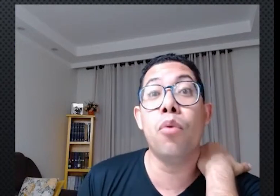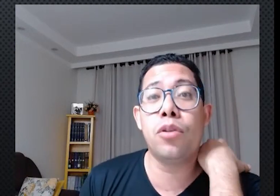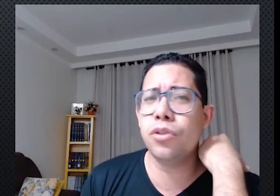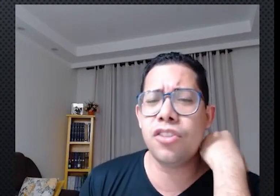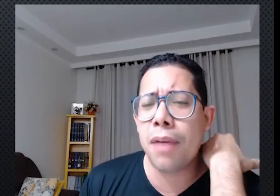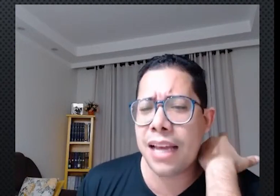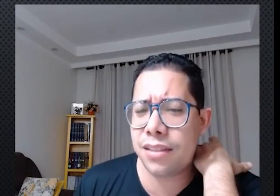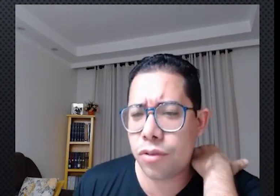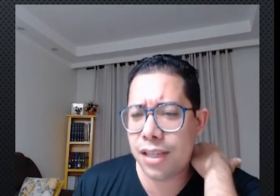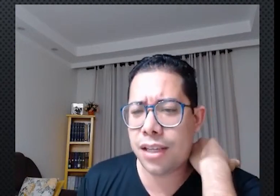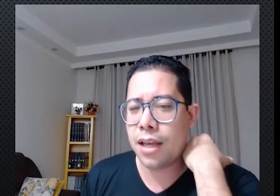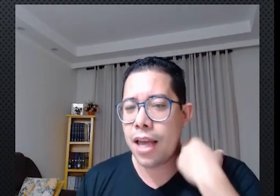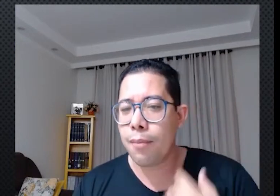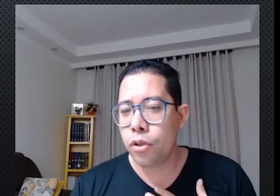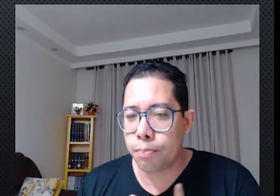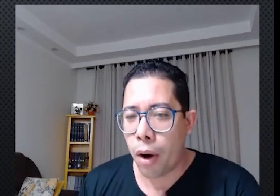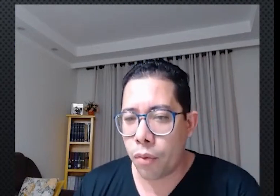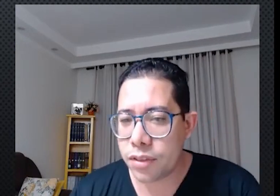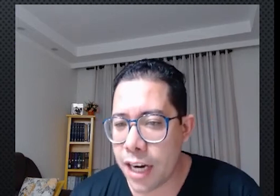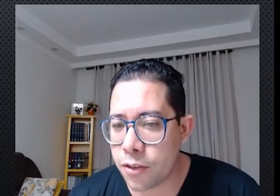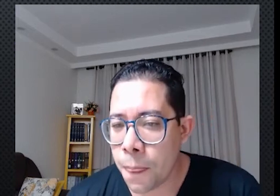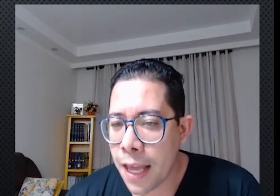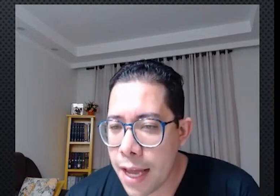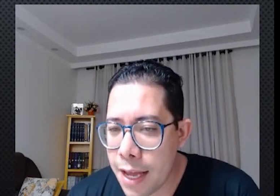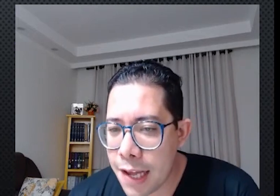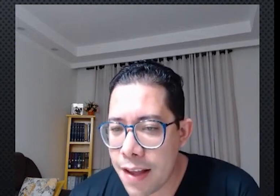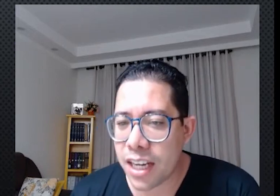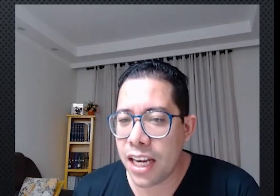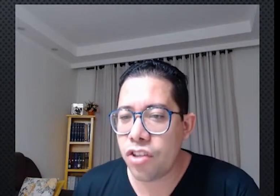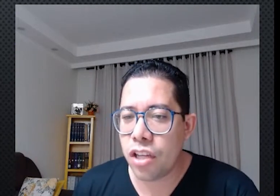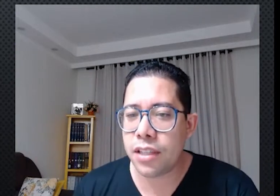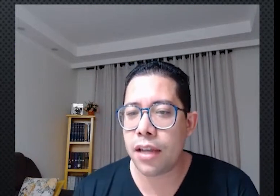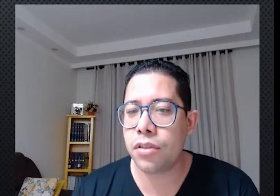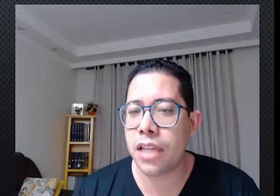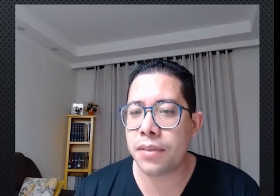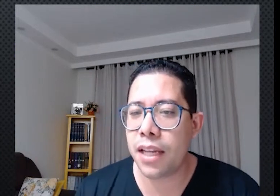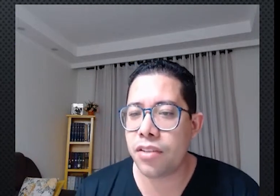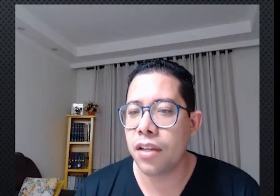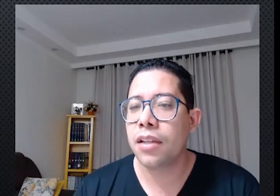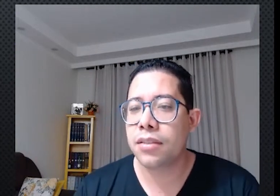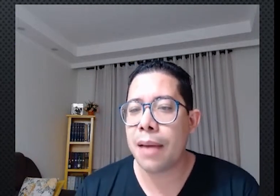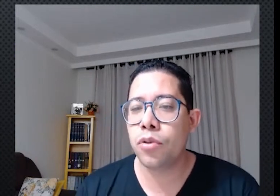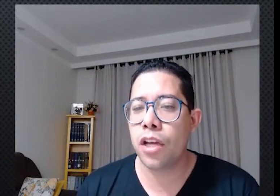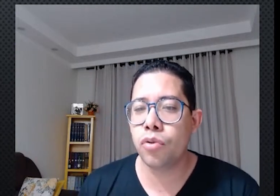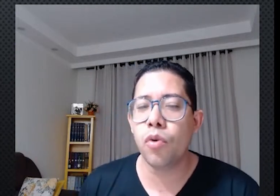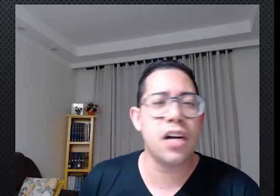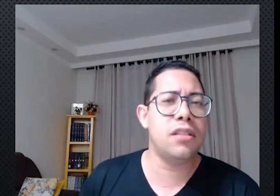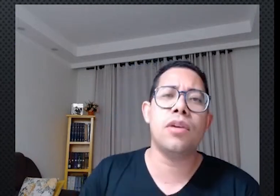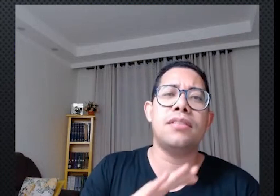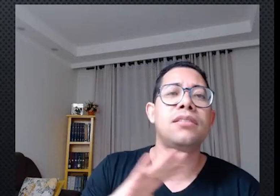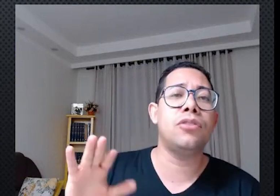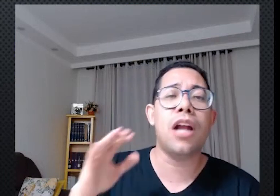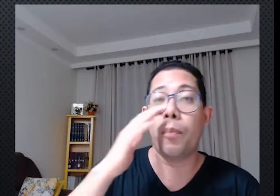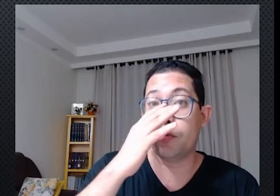ajudar muito, ajuda demais. Isso aí é muito bom, certo? A Jaqueline disse, né, que os intérpretes da igreja sabem do resumo antes.